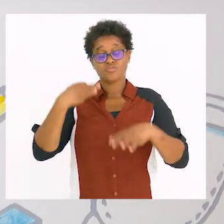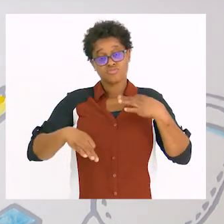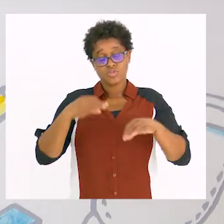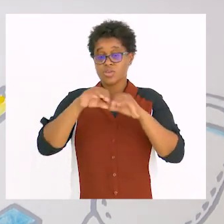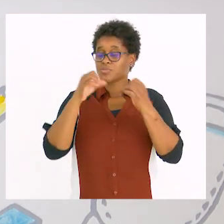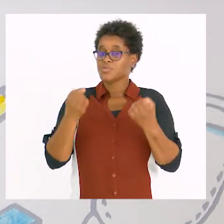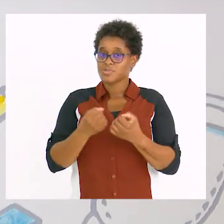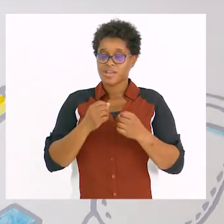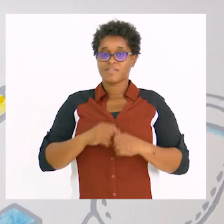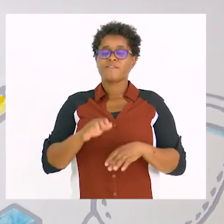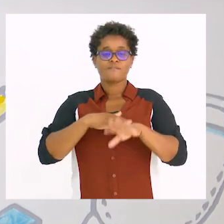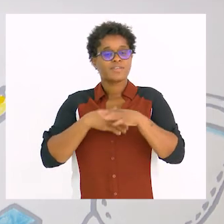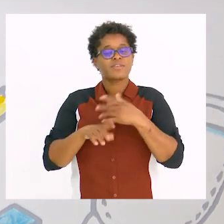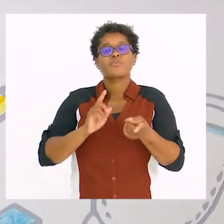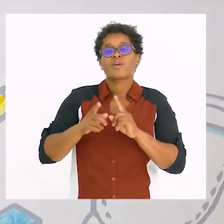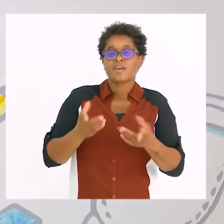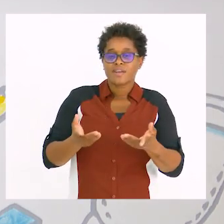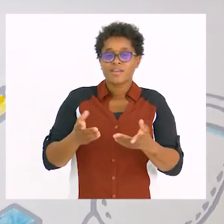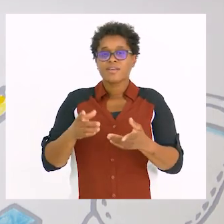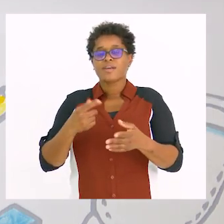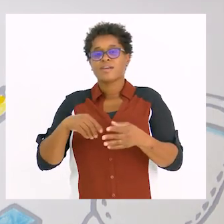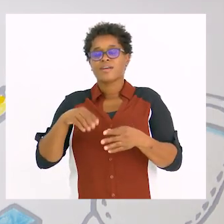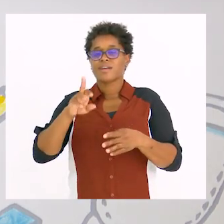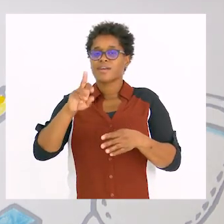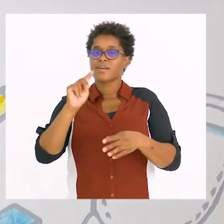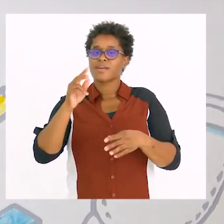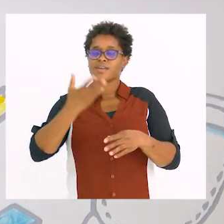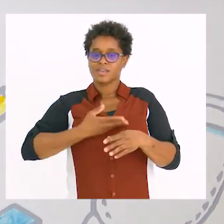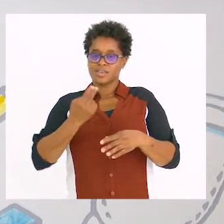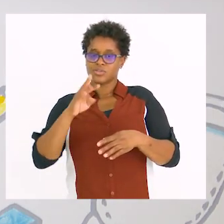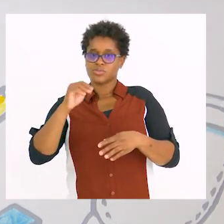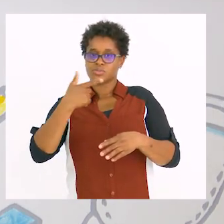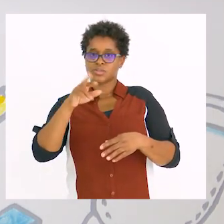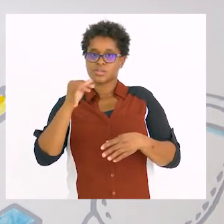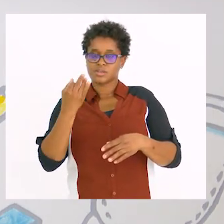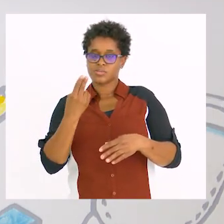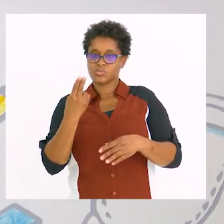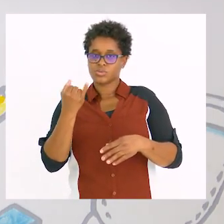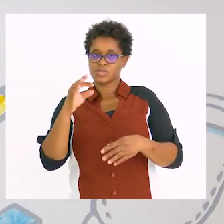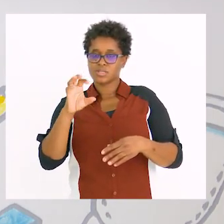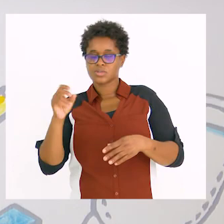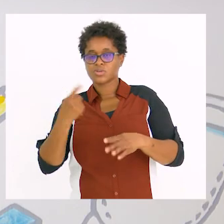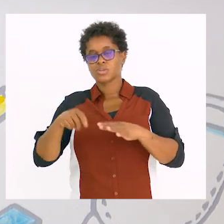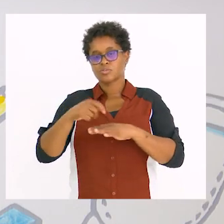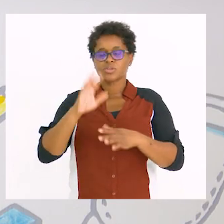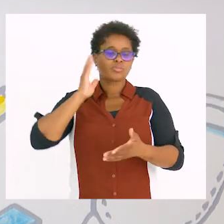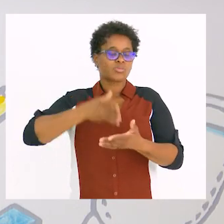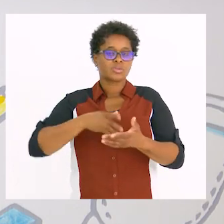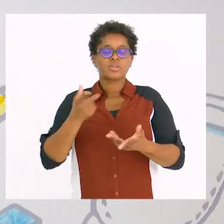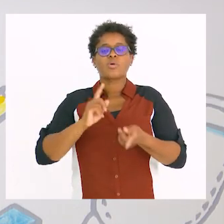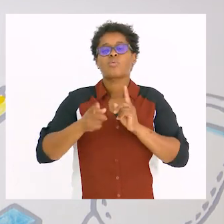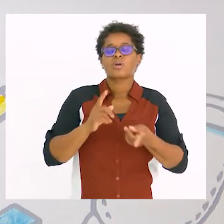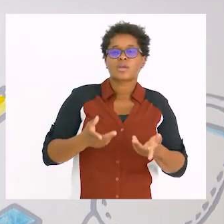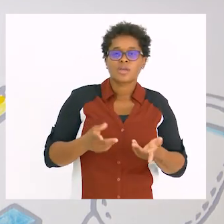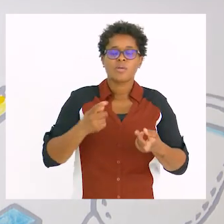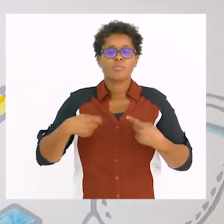justiça social, fazendo o quê? A redistribuição do rendimento. E por último, o que é que